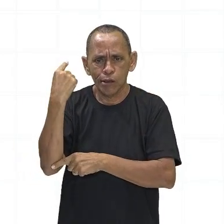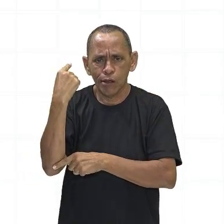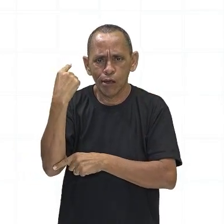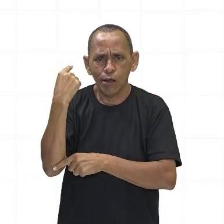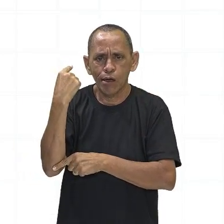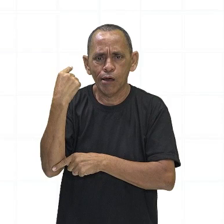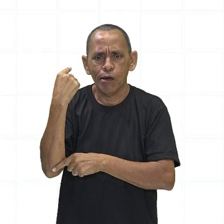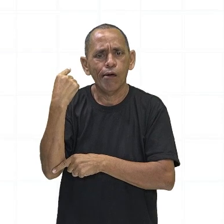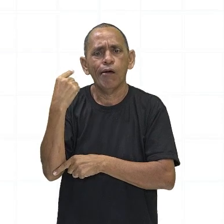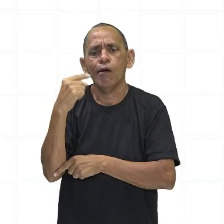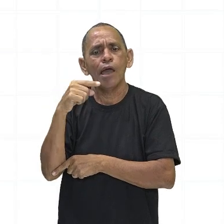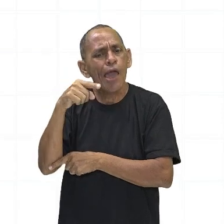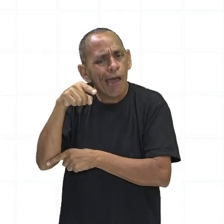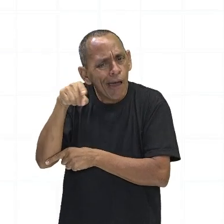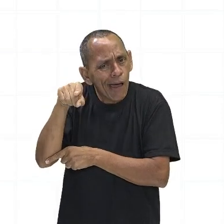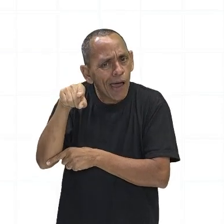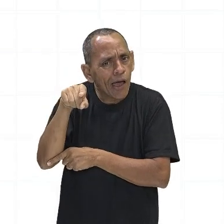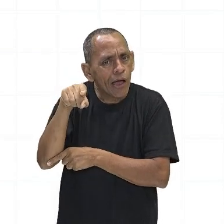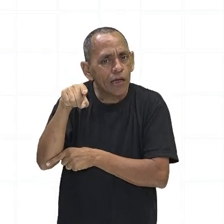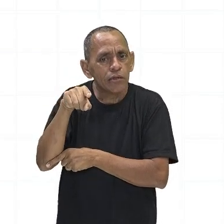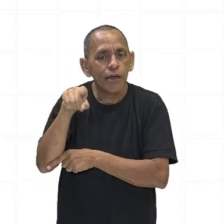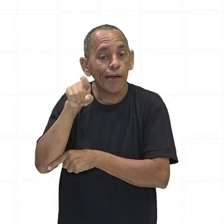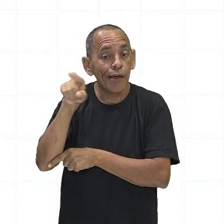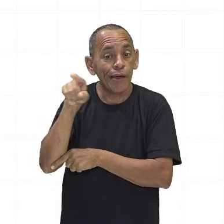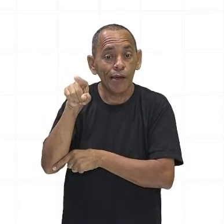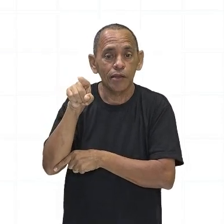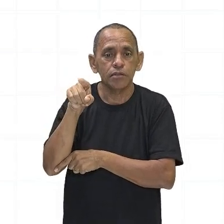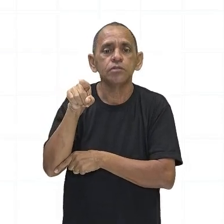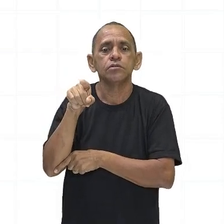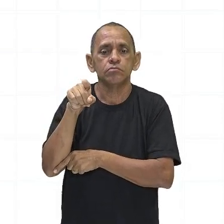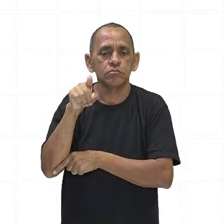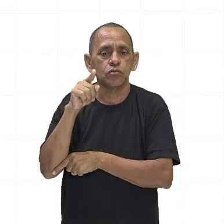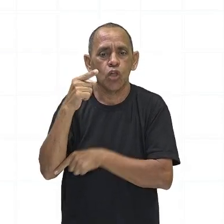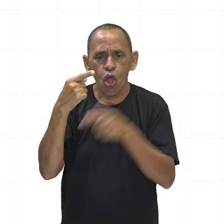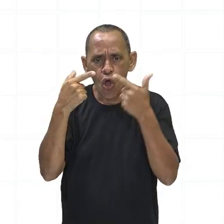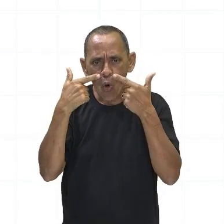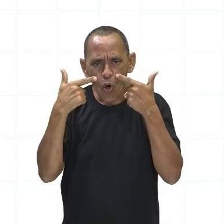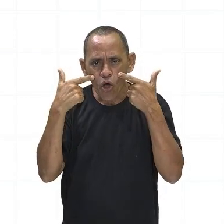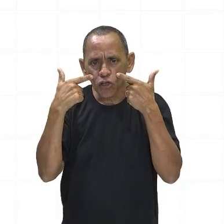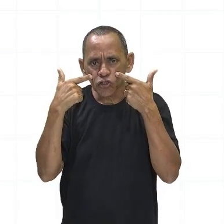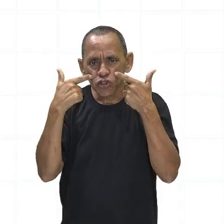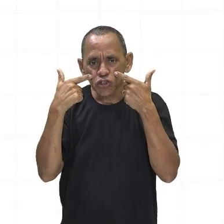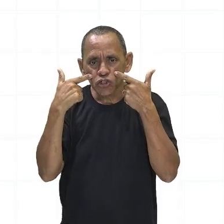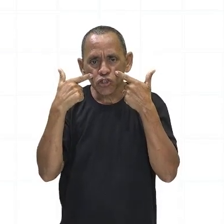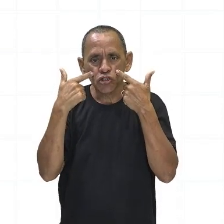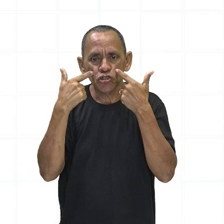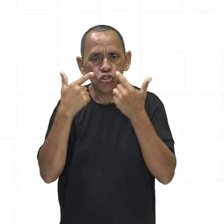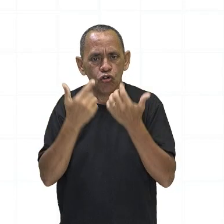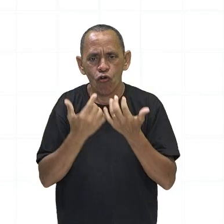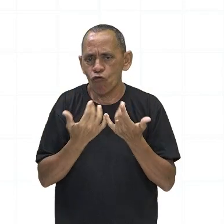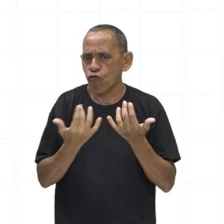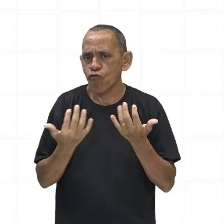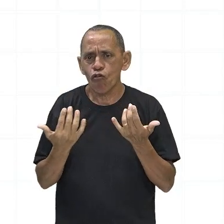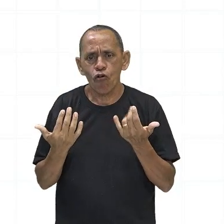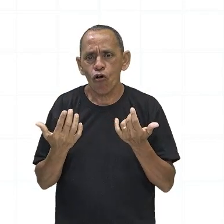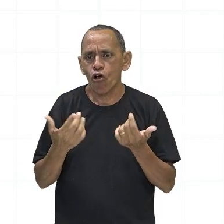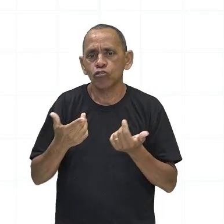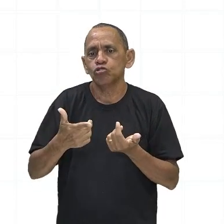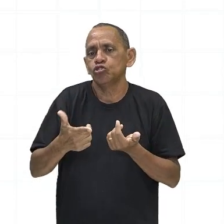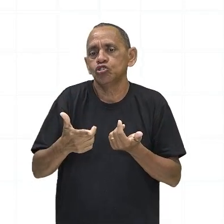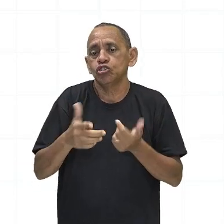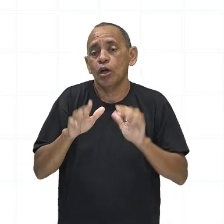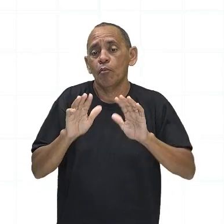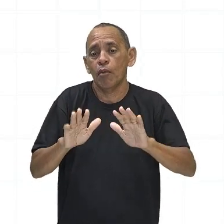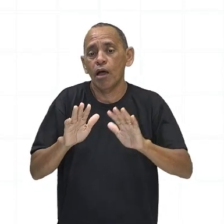acender fogo. Na verdade, eles sabiam apenas que existia o fogo, mas comiam alimentos crus, pois o